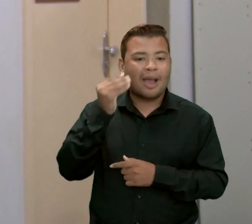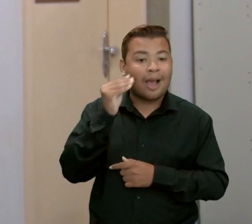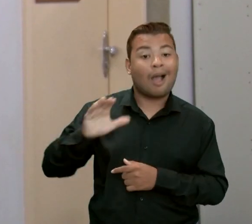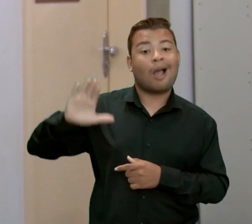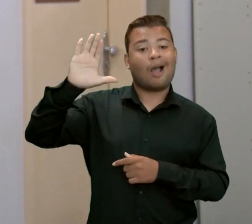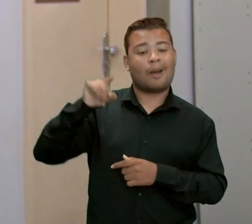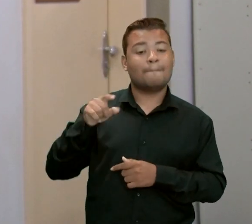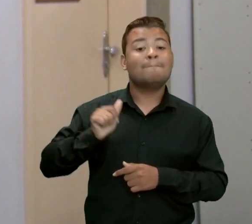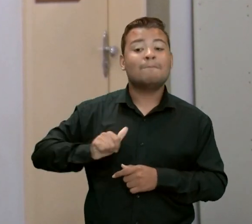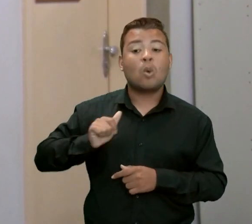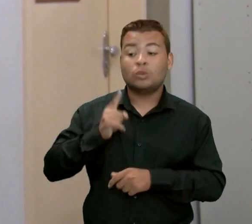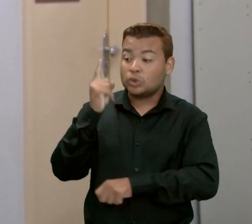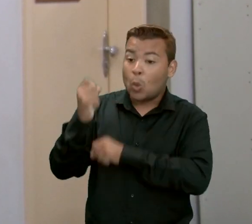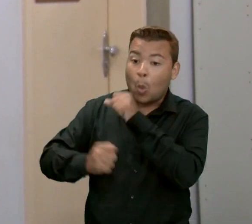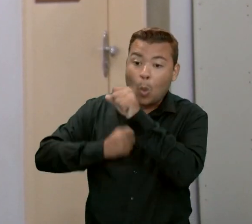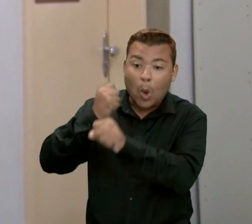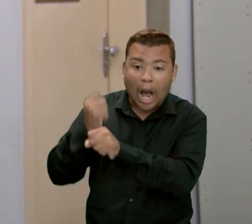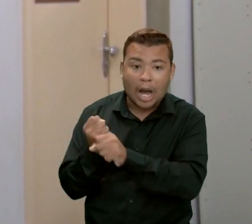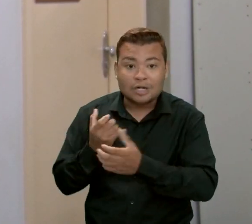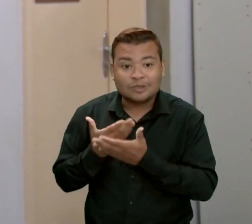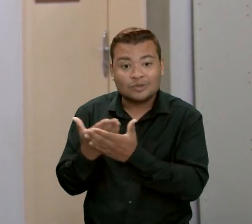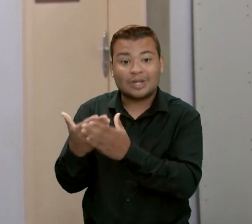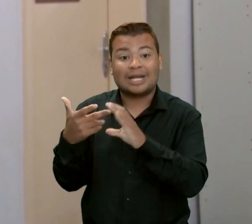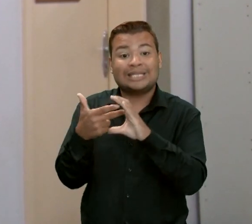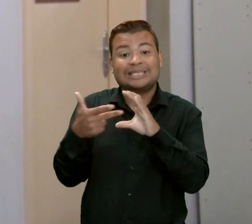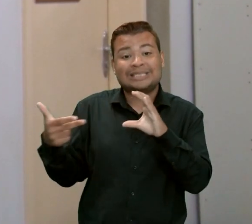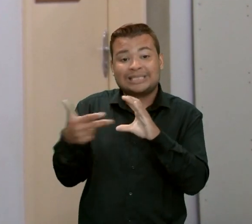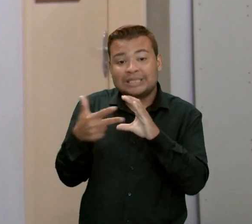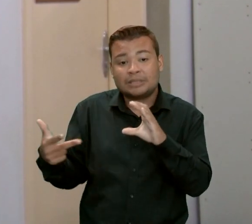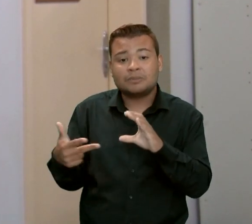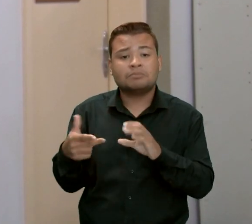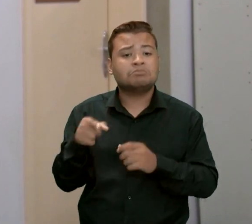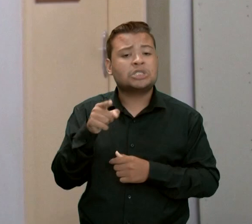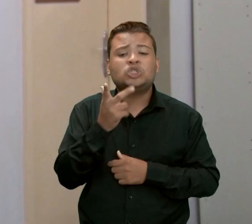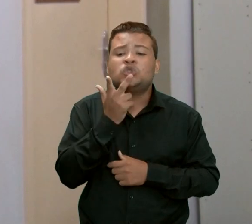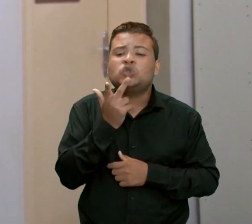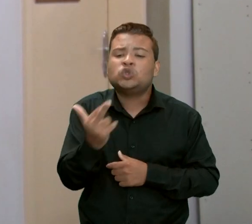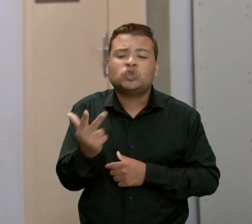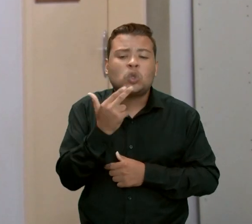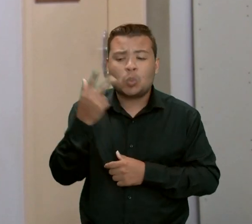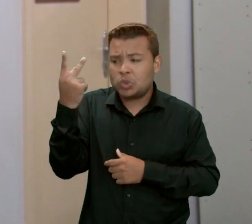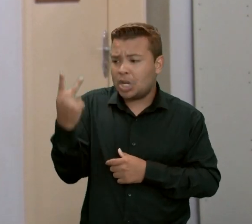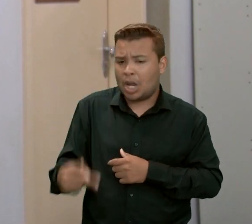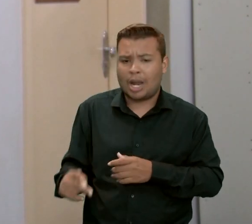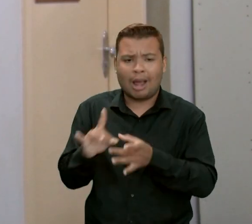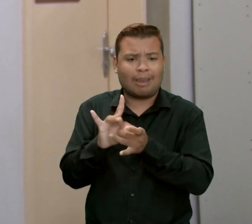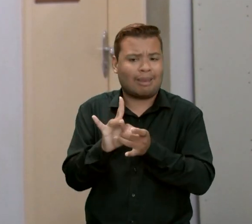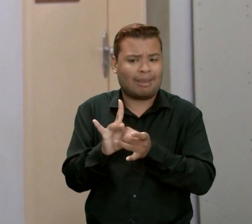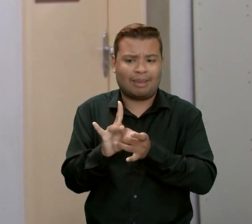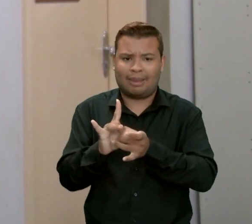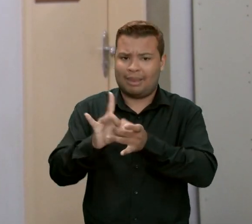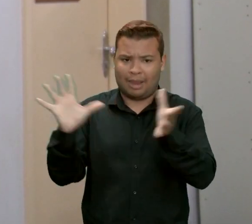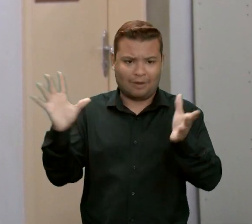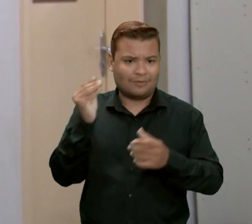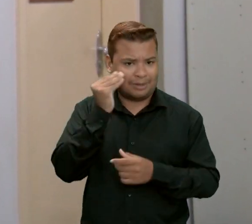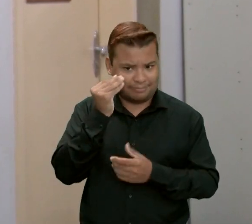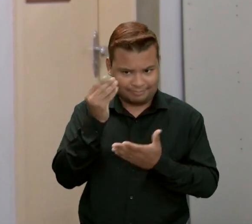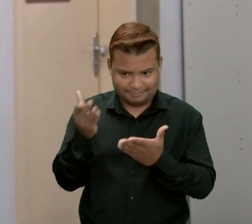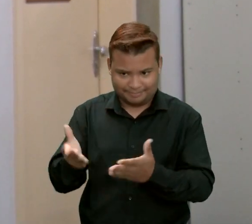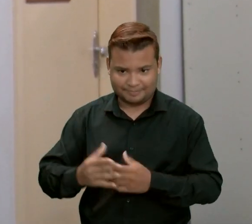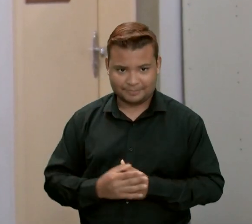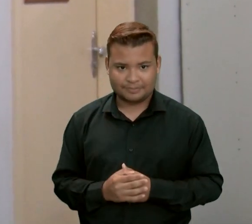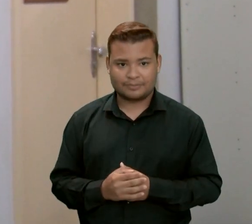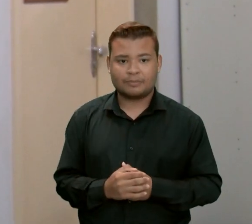1 ano de estudos no Centro de Línguas para qualquer um dos idiomas que nós estivermos oferecendo naquele ano.